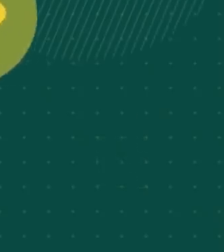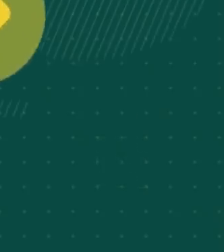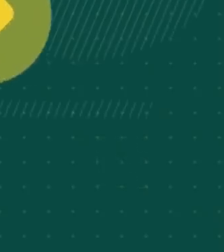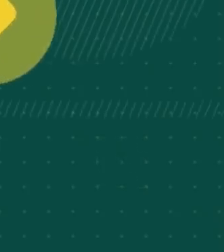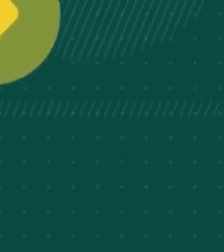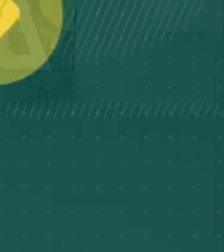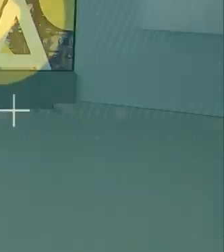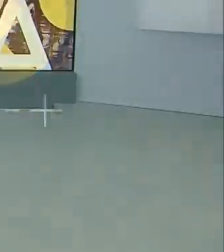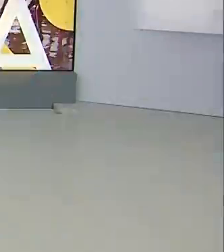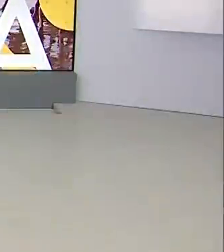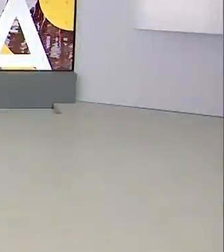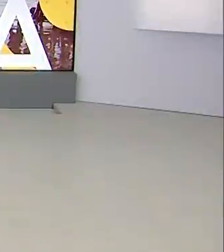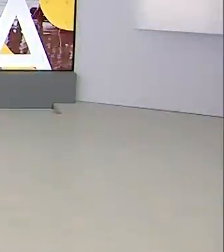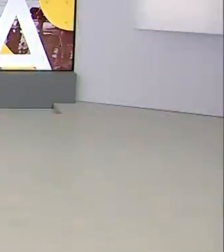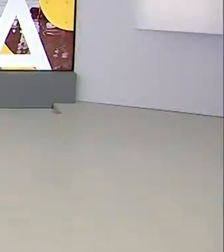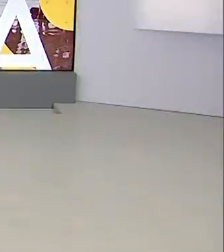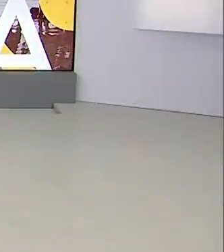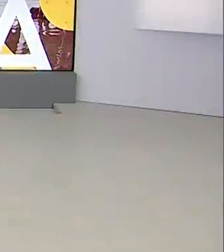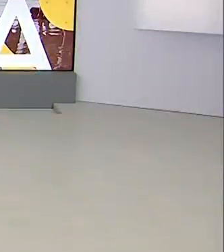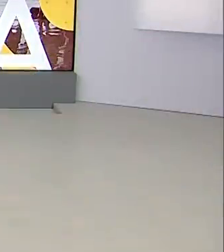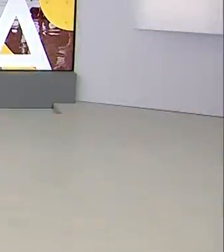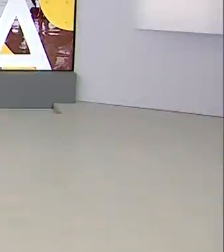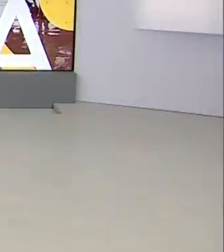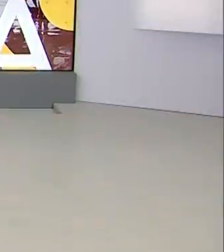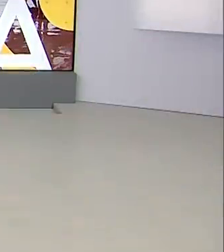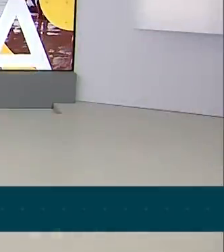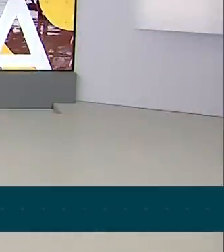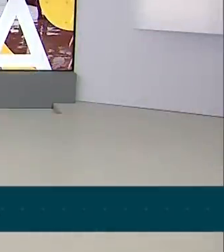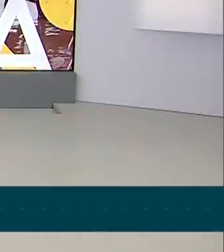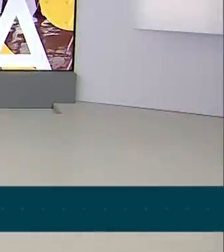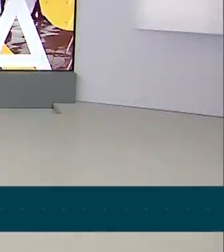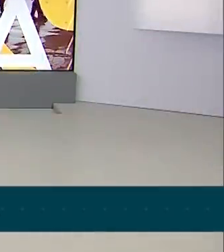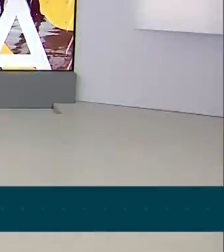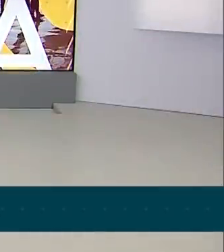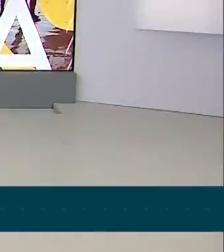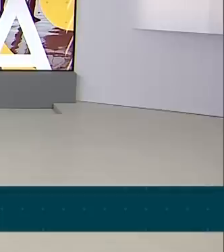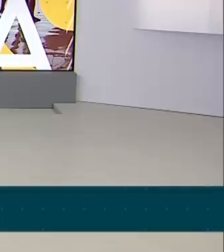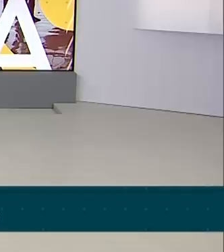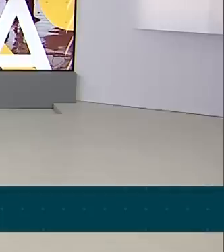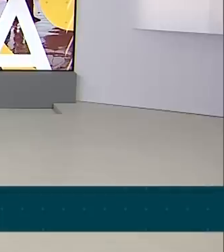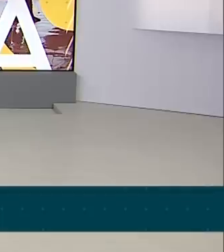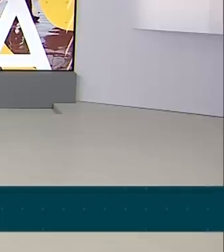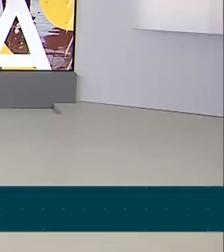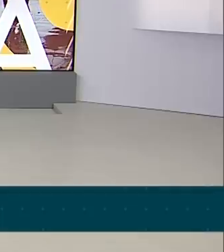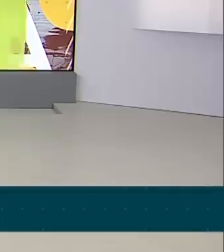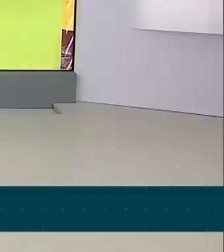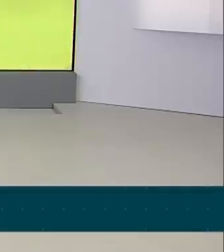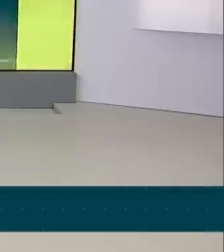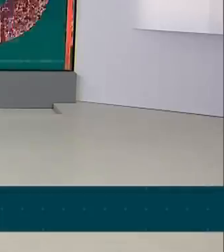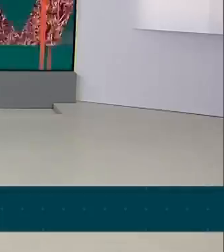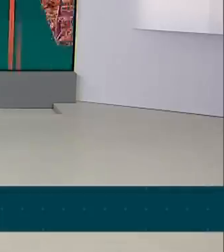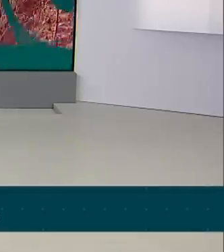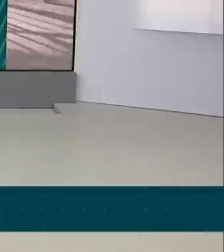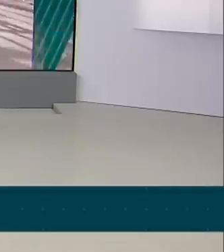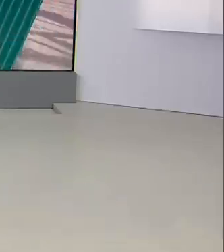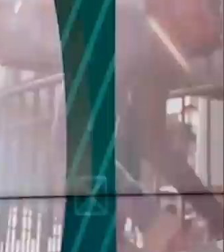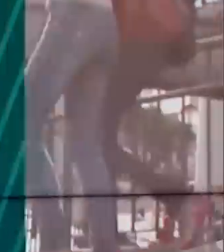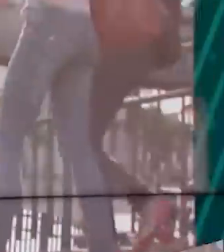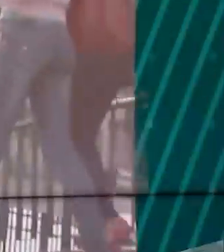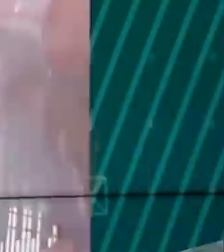aí e são 9:45 nós estamos ao vivo também pelas redes